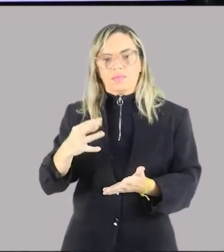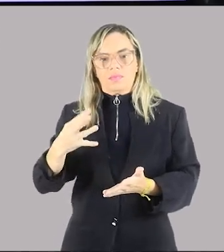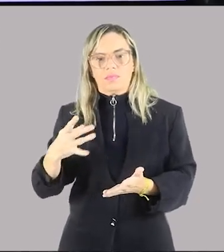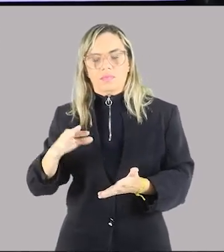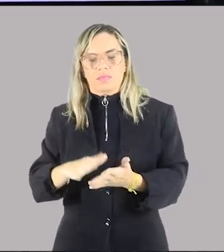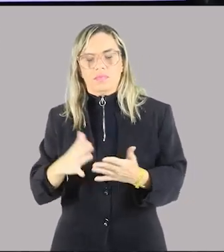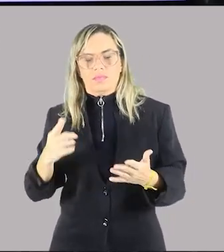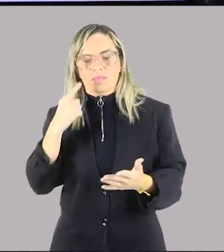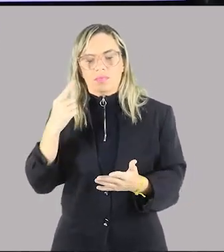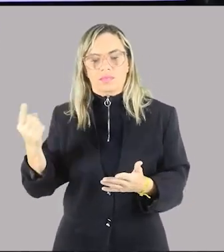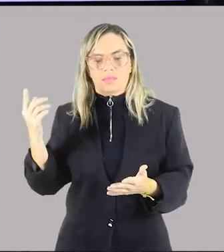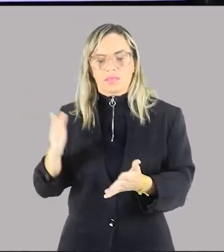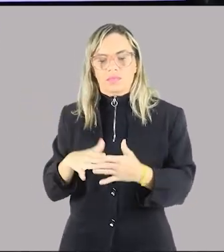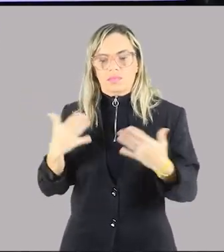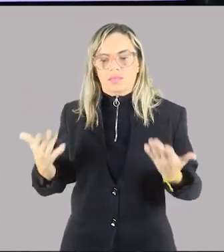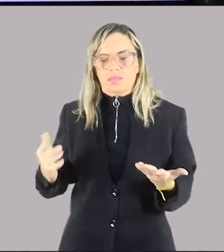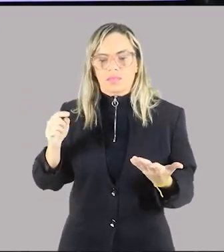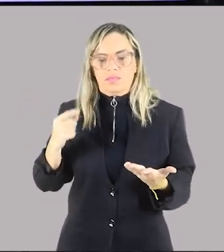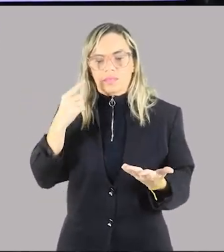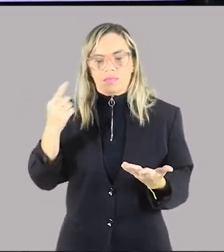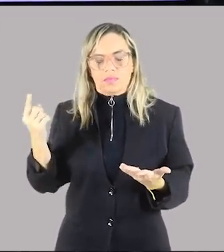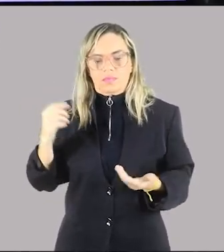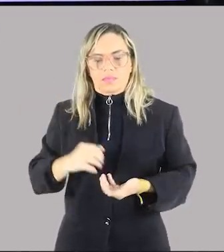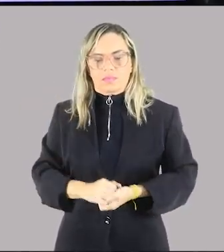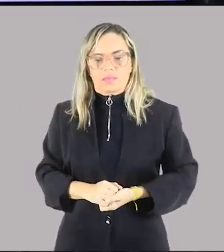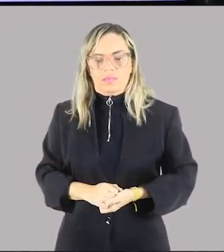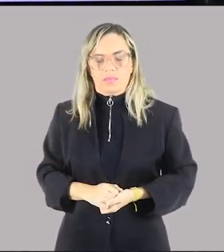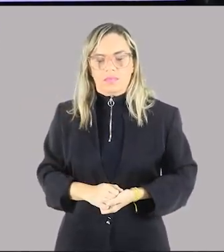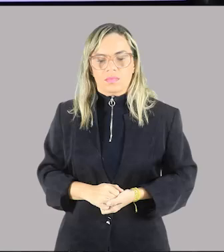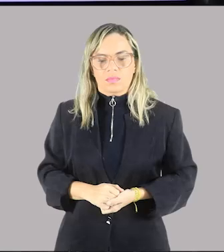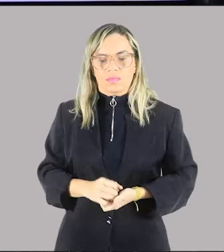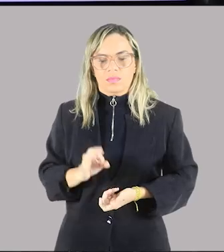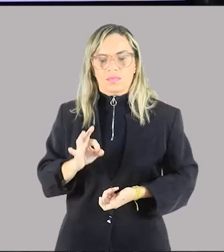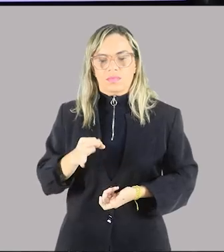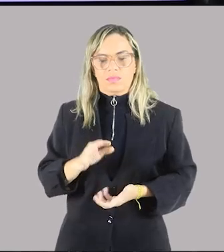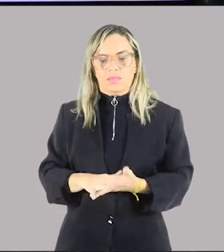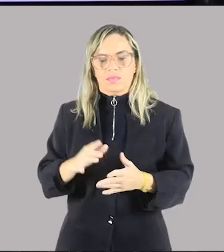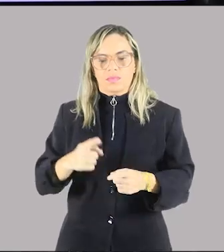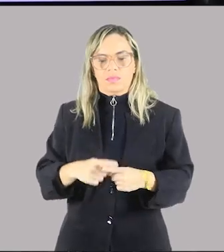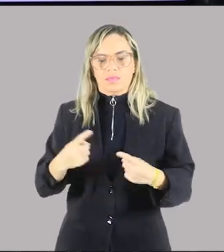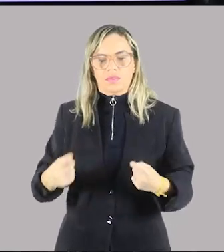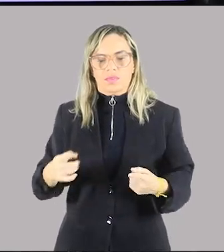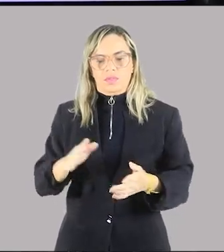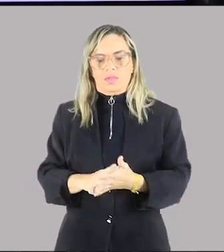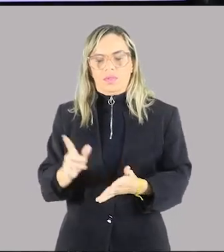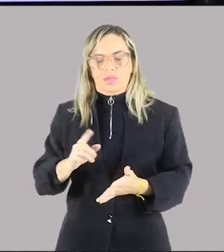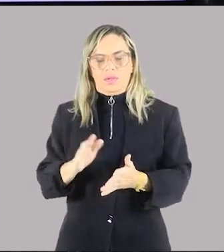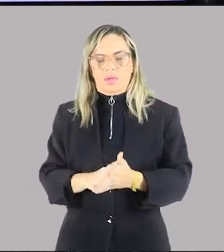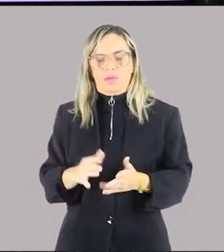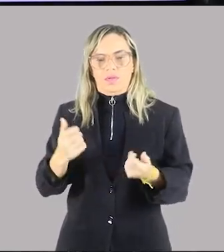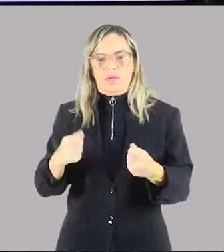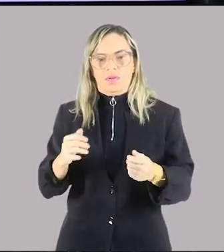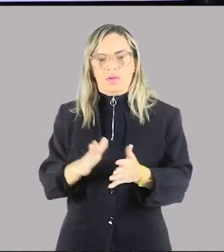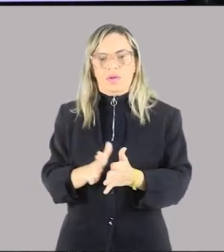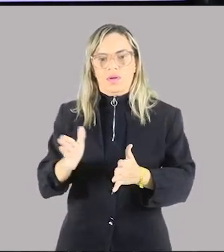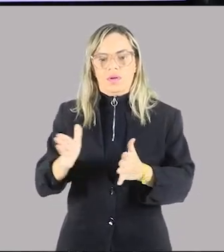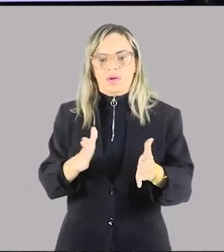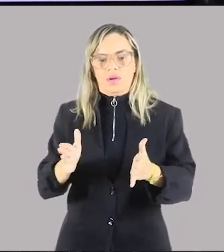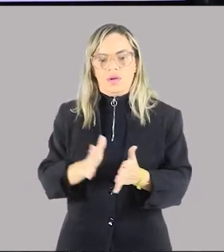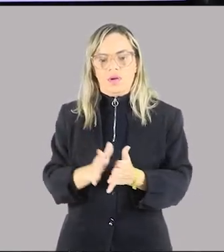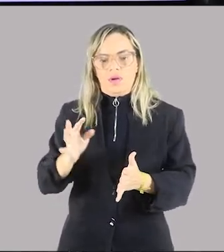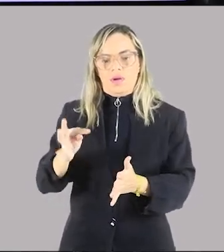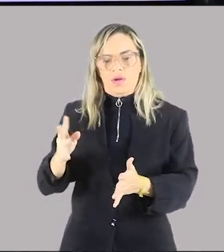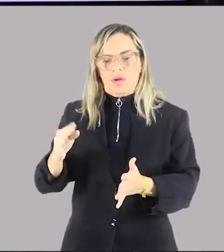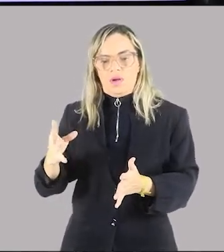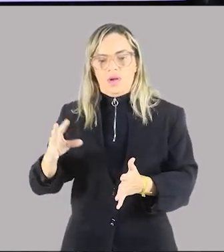Ou seja, empregados públicos são seletistas. Até aqui estava tudo bem. Mas eles não estão atendendo necessidade temporária. Os